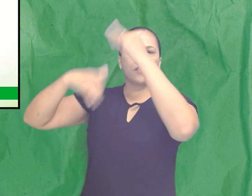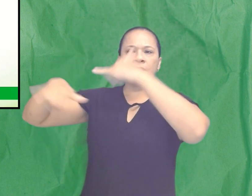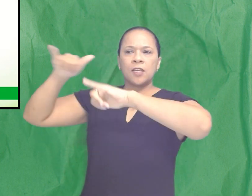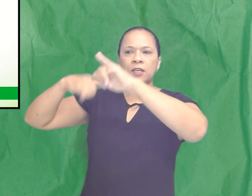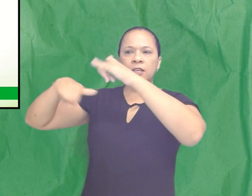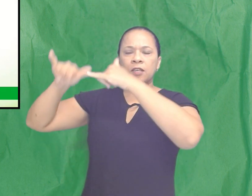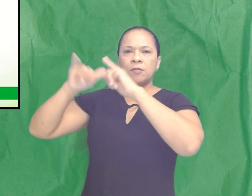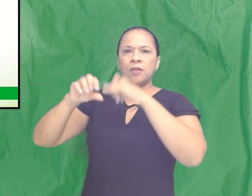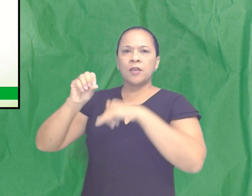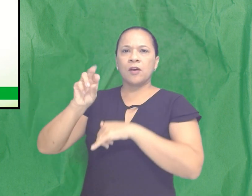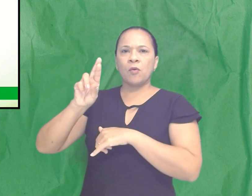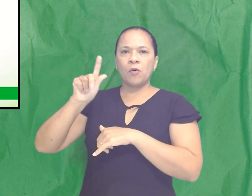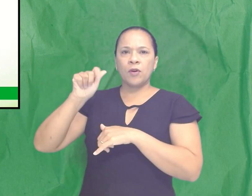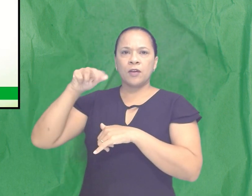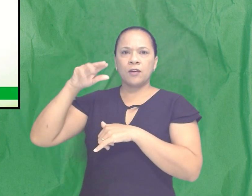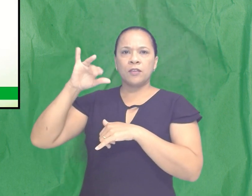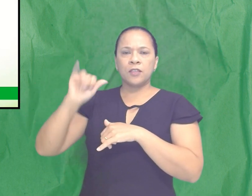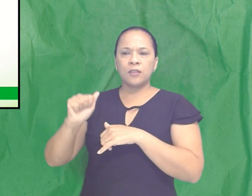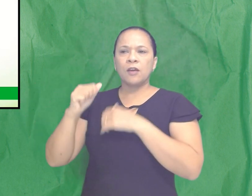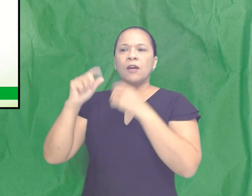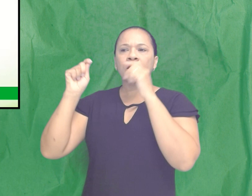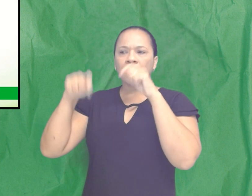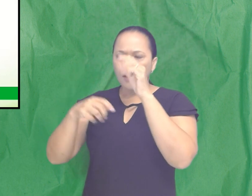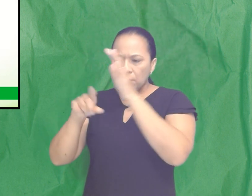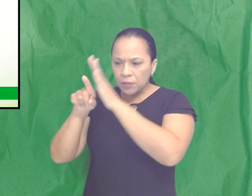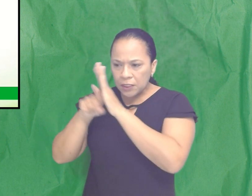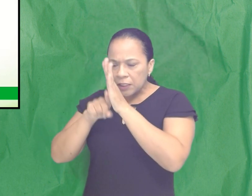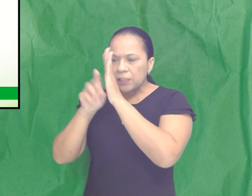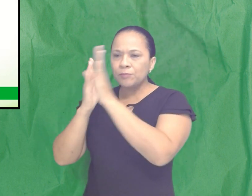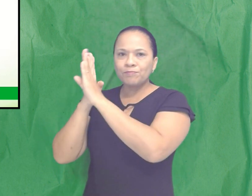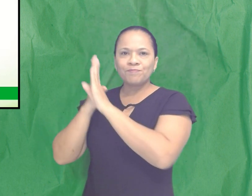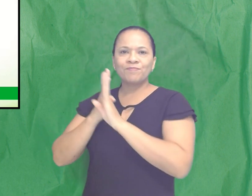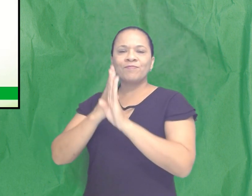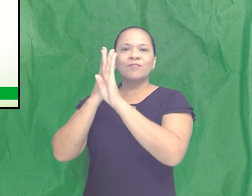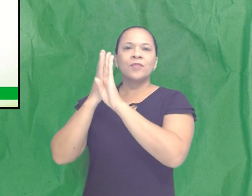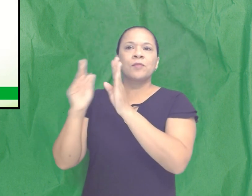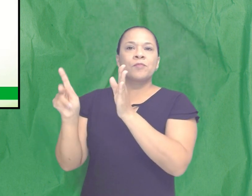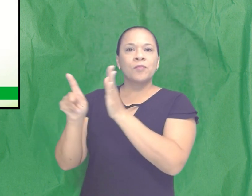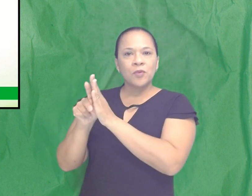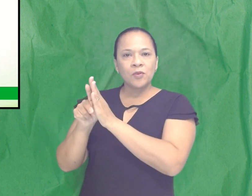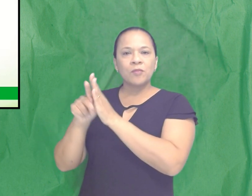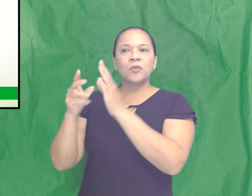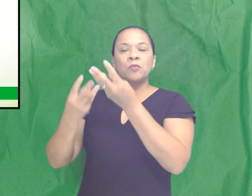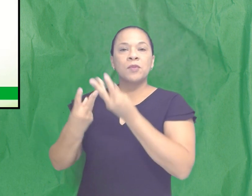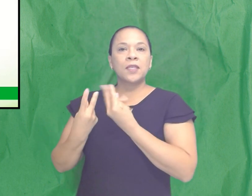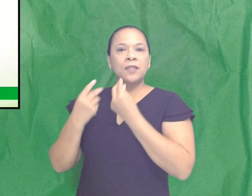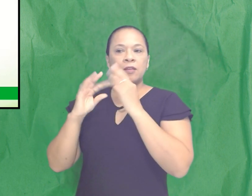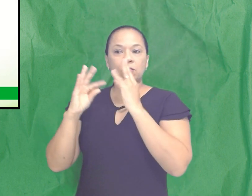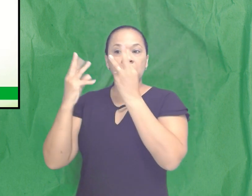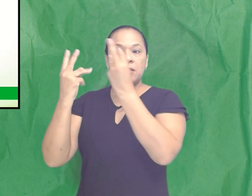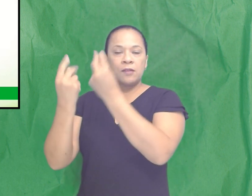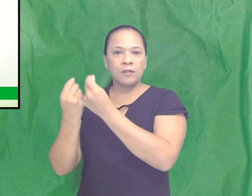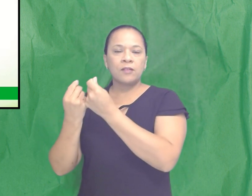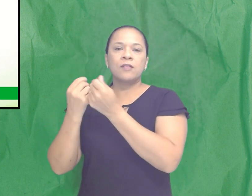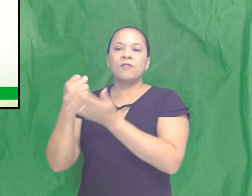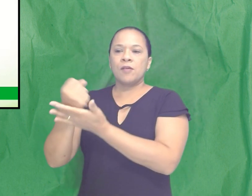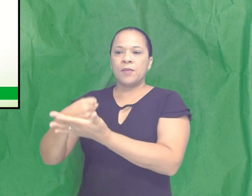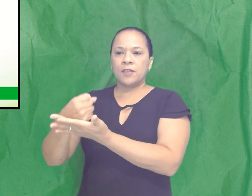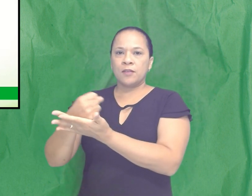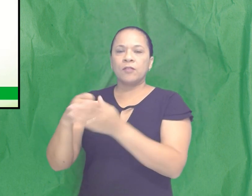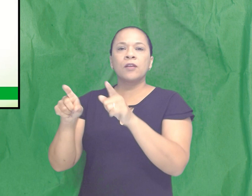que possibilitou o isolamento e a descoberta de substâncias com propriedades farmacêuticas. E muitas doenças